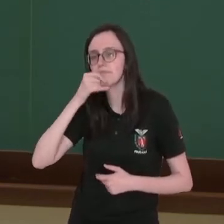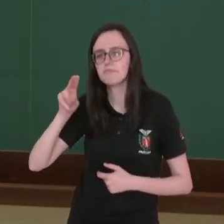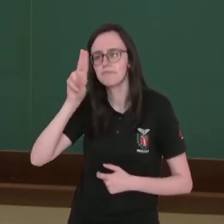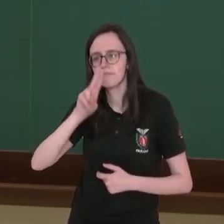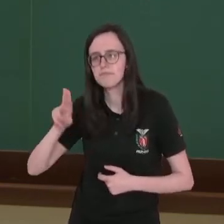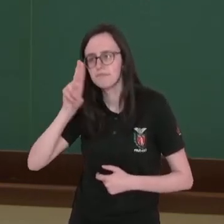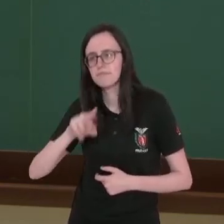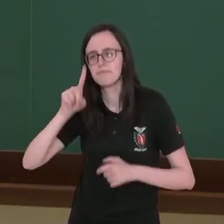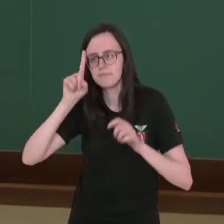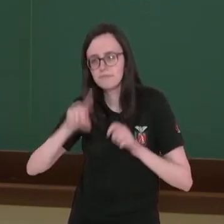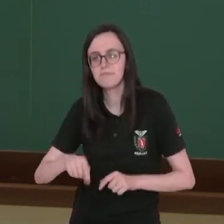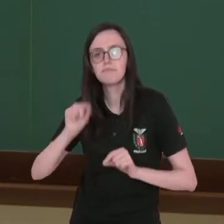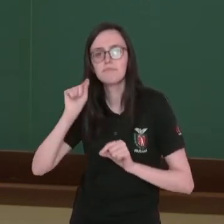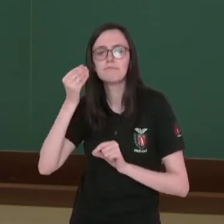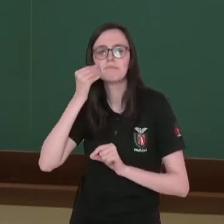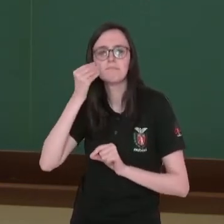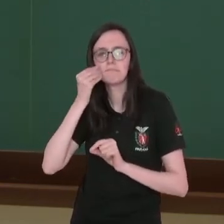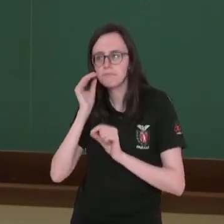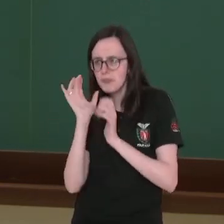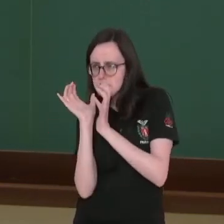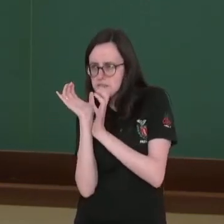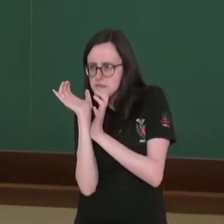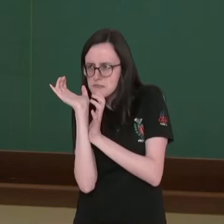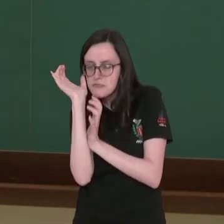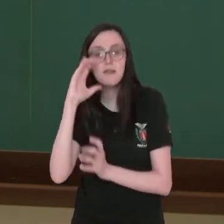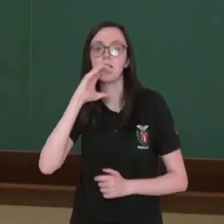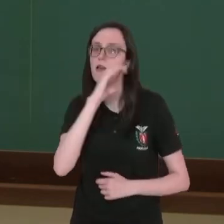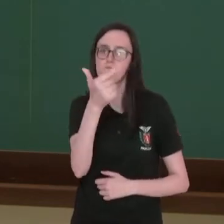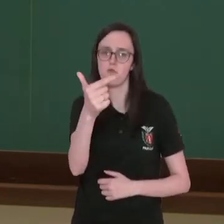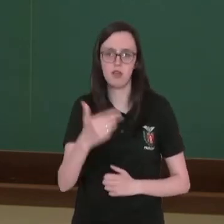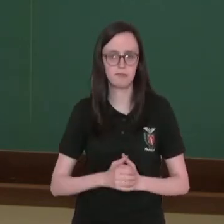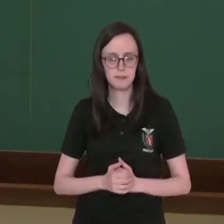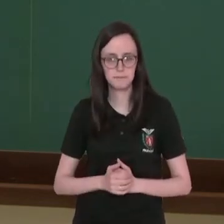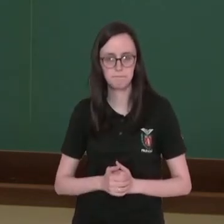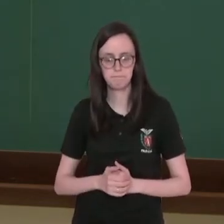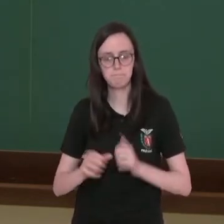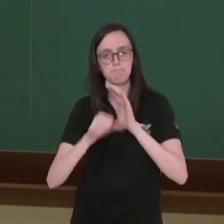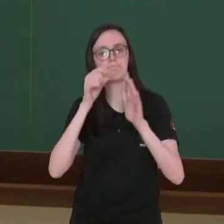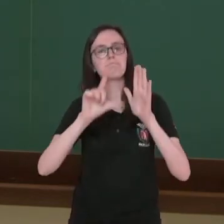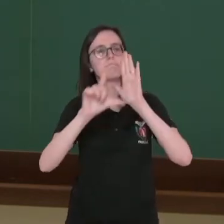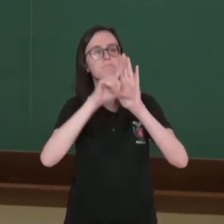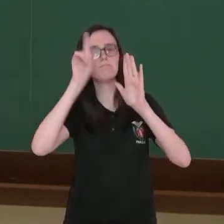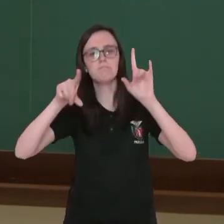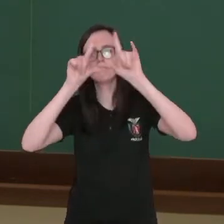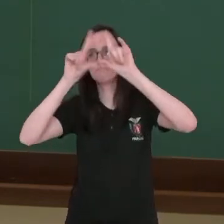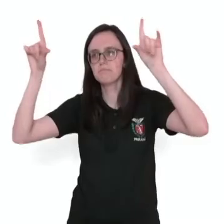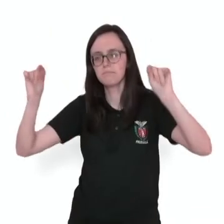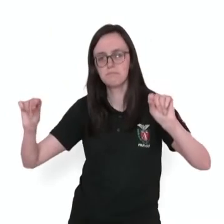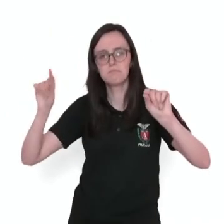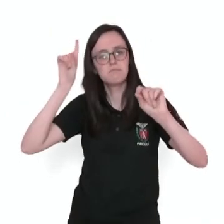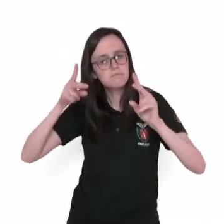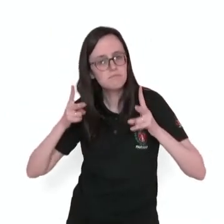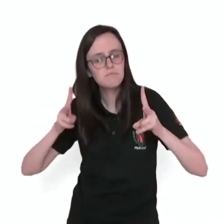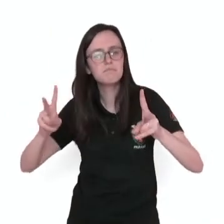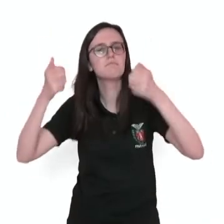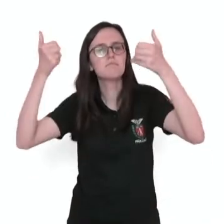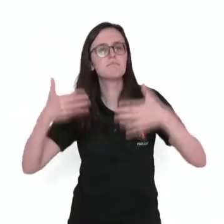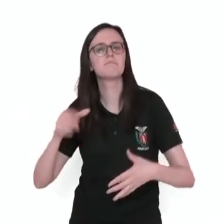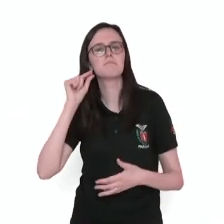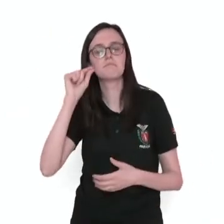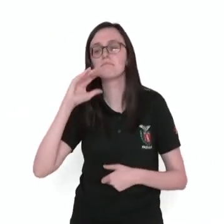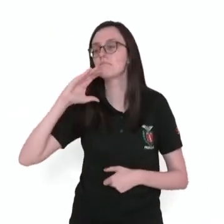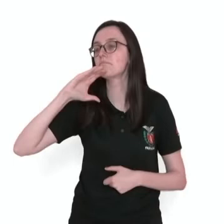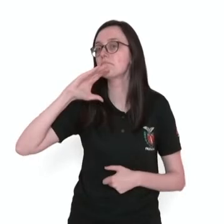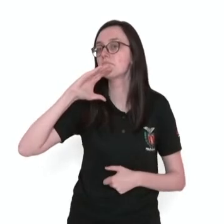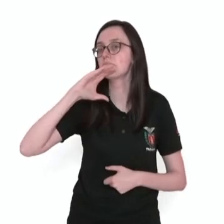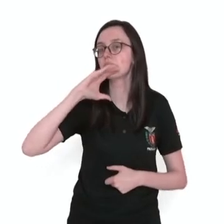para empurrar, ou seja, para realizar trabalho, ele não vai esquentar. Então a primeira lei é uma equação de conservação que diz o seguinte, o calor